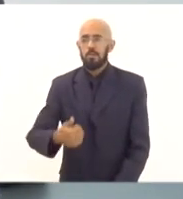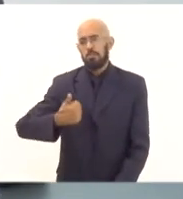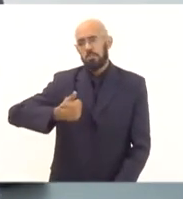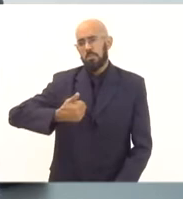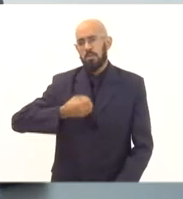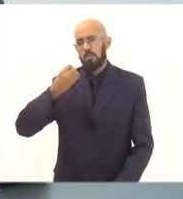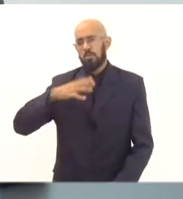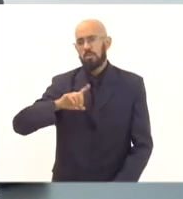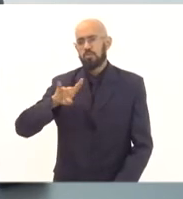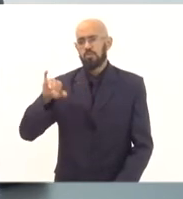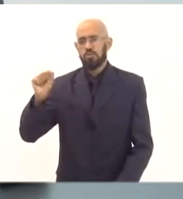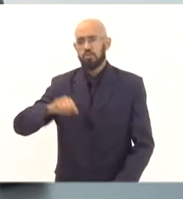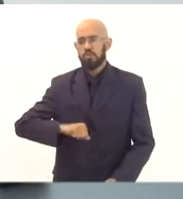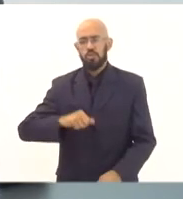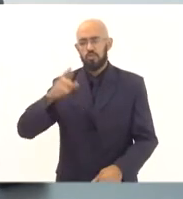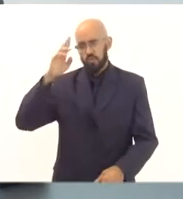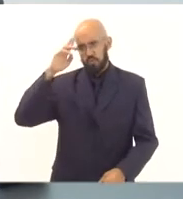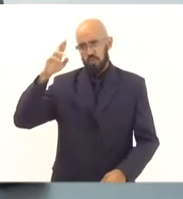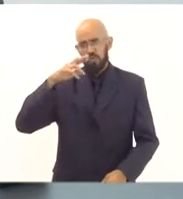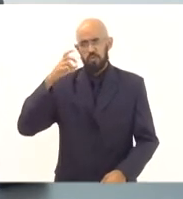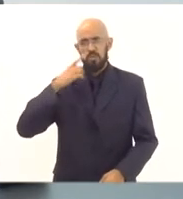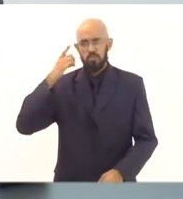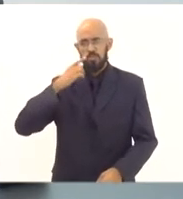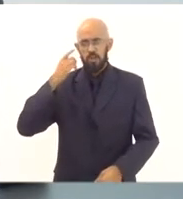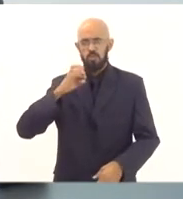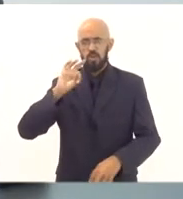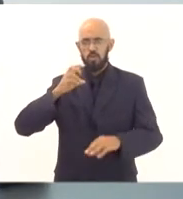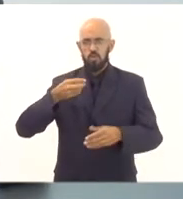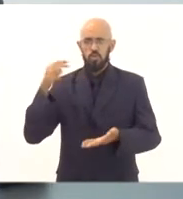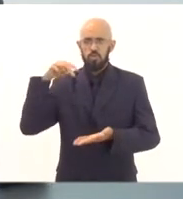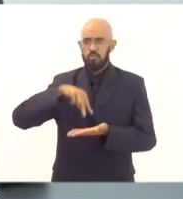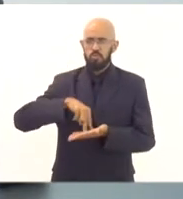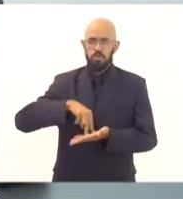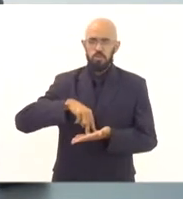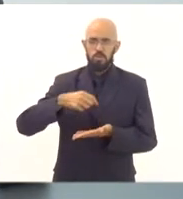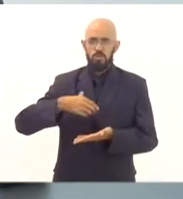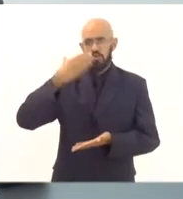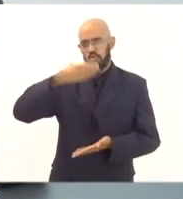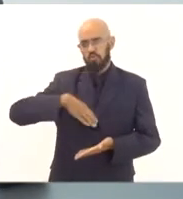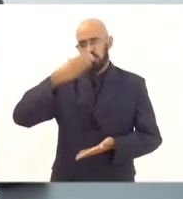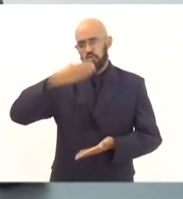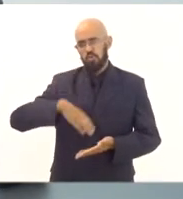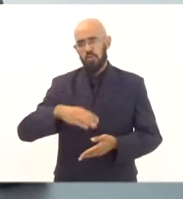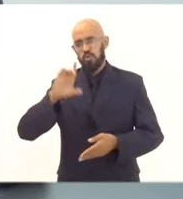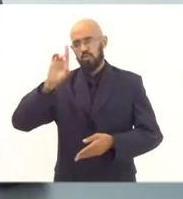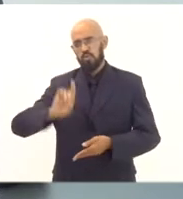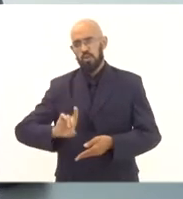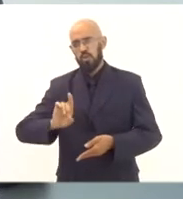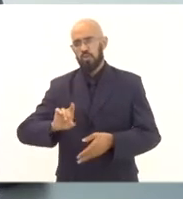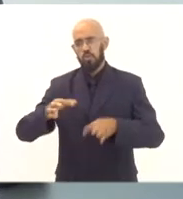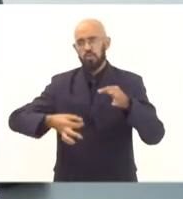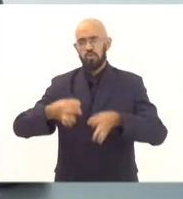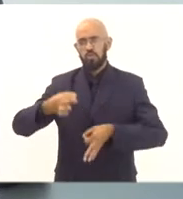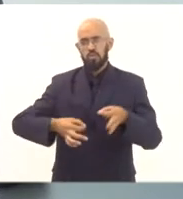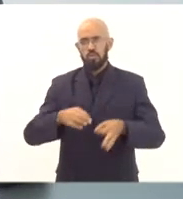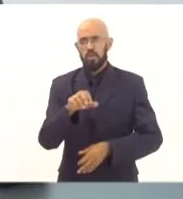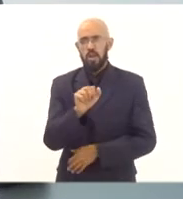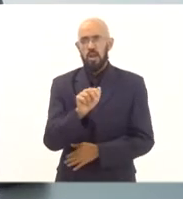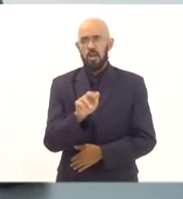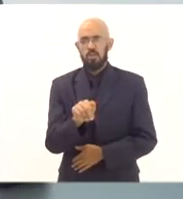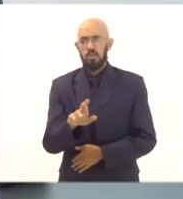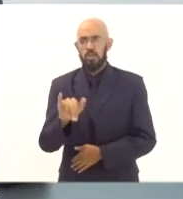todos os presentes é eu sou o diretor jurídico da G ritual representando